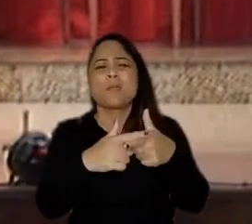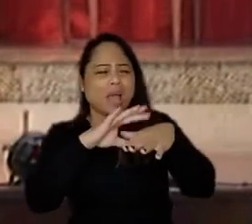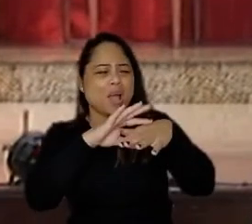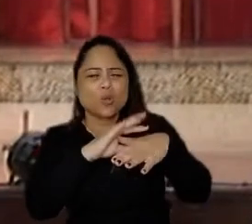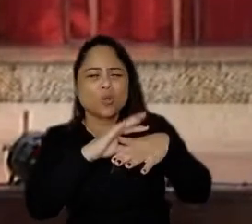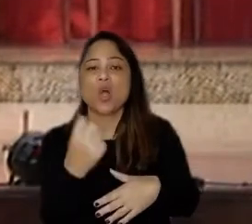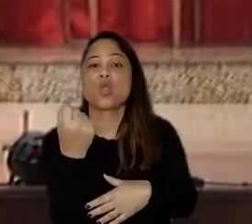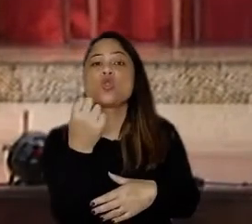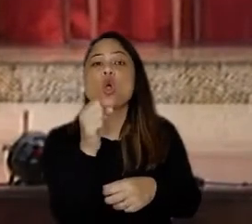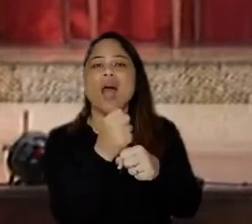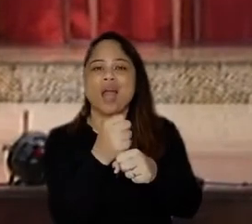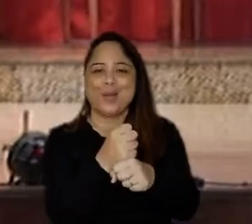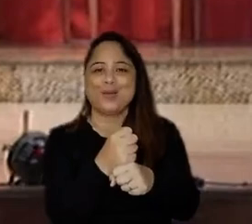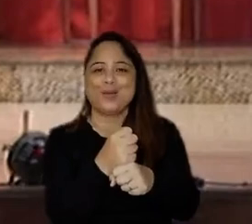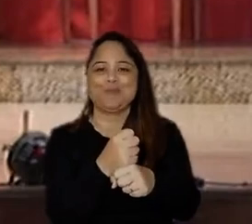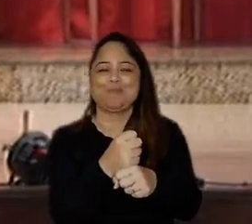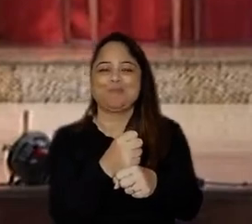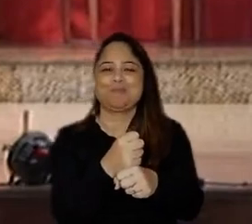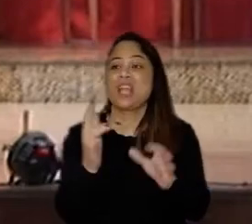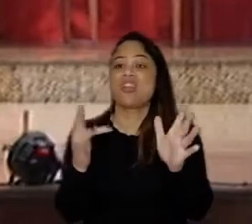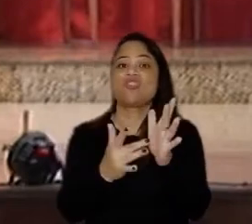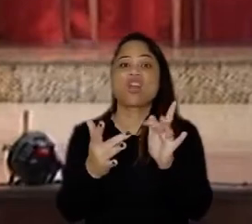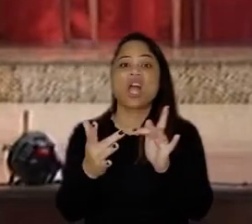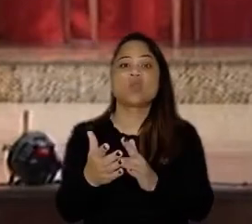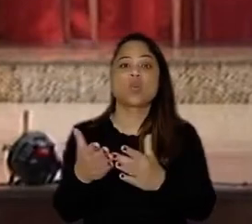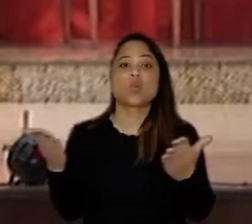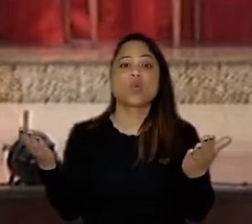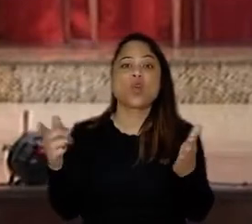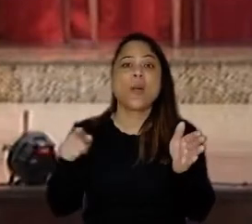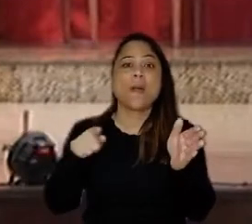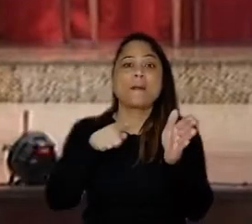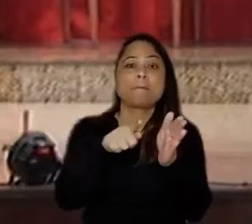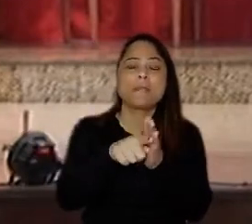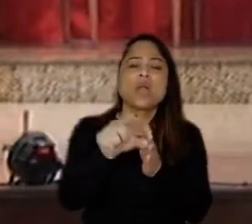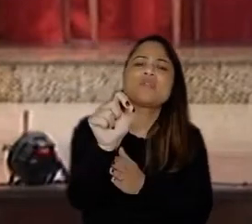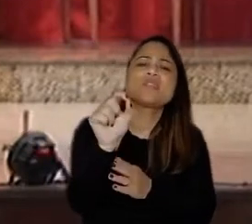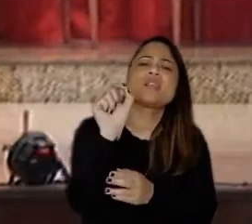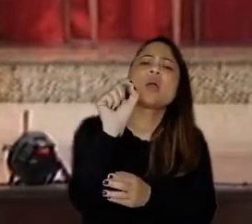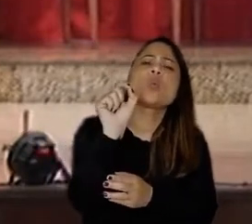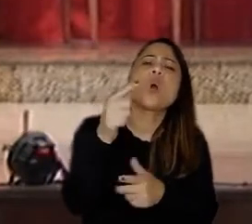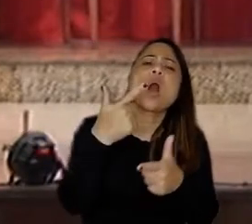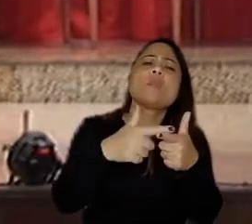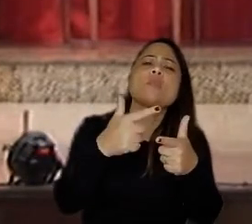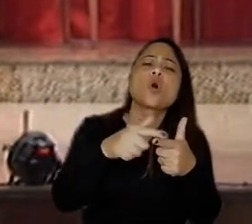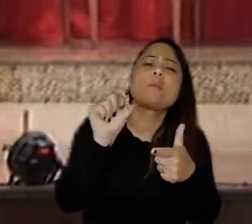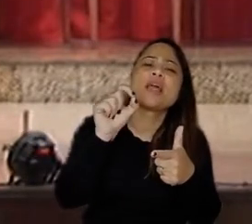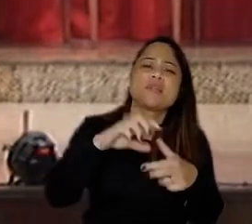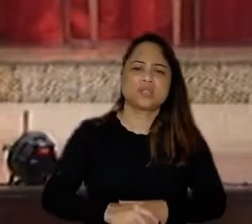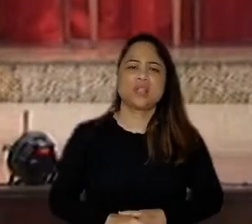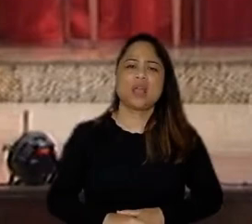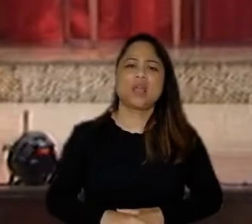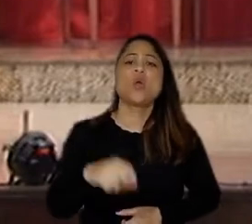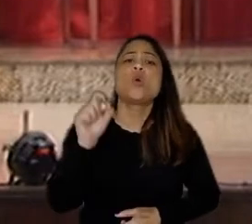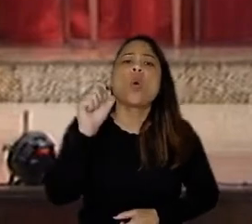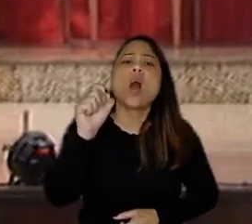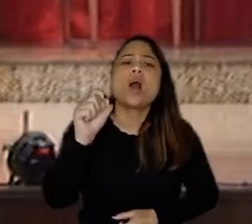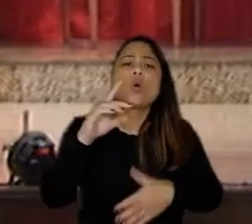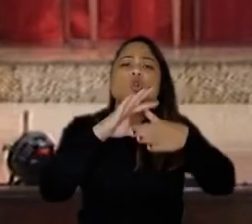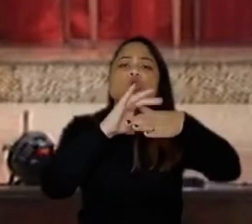Jesus nos faz agora é: qual é o seu problema? Qual é a sua